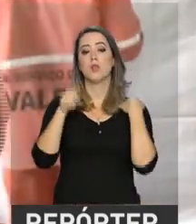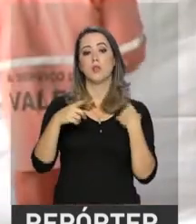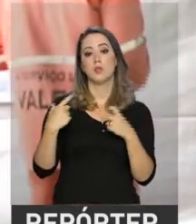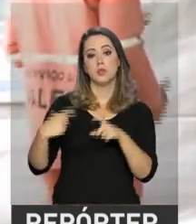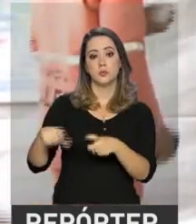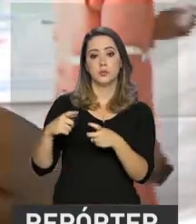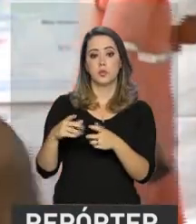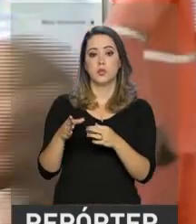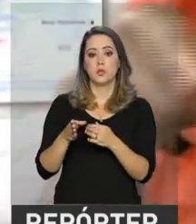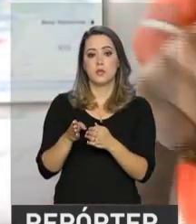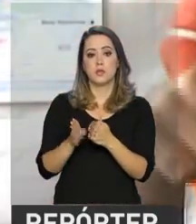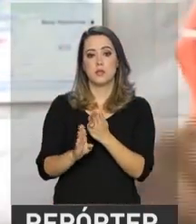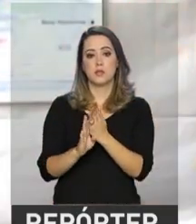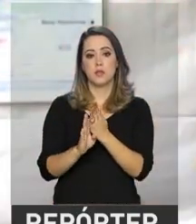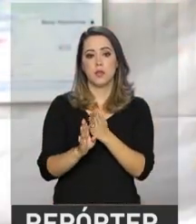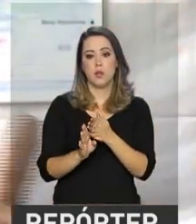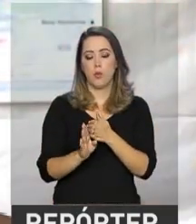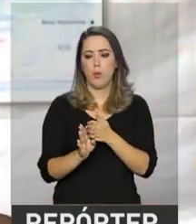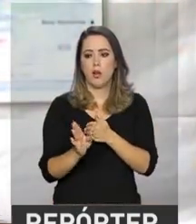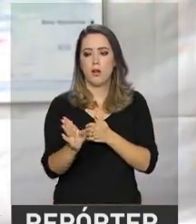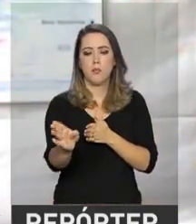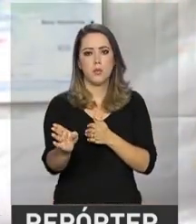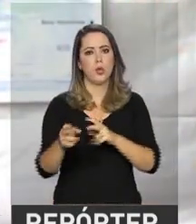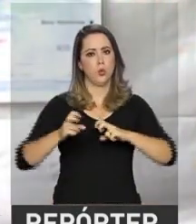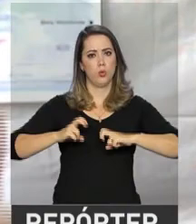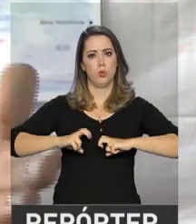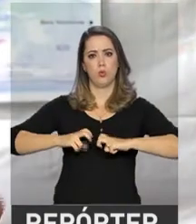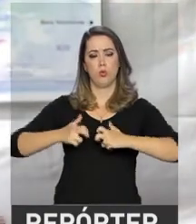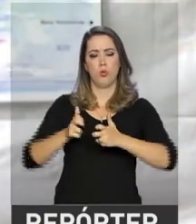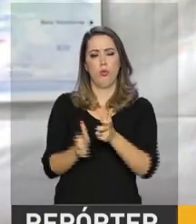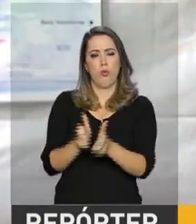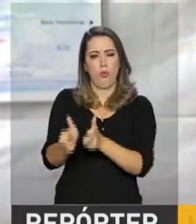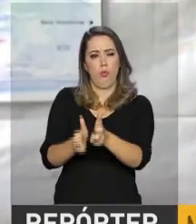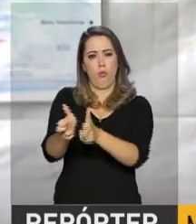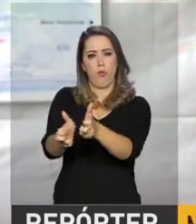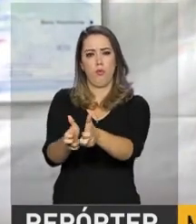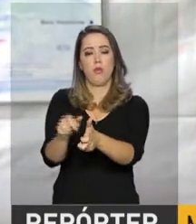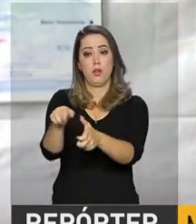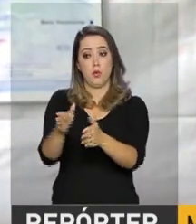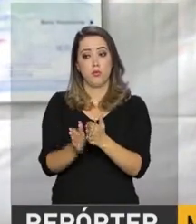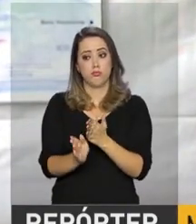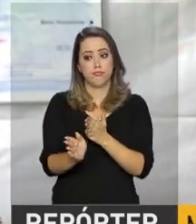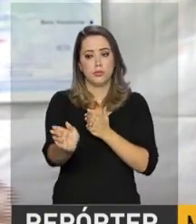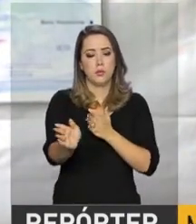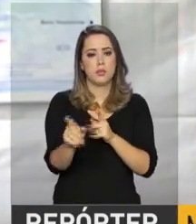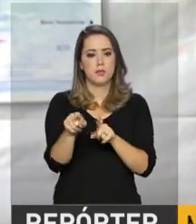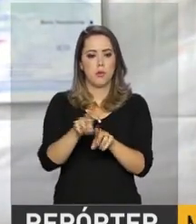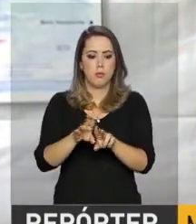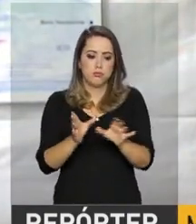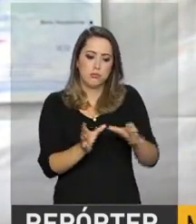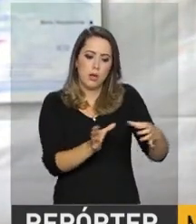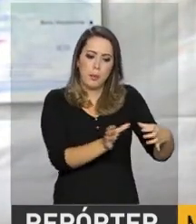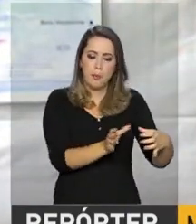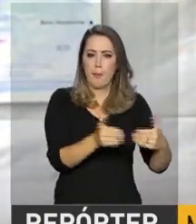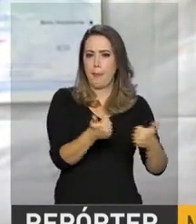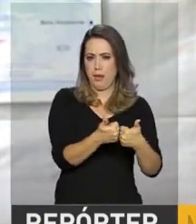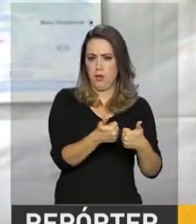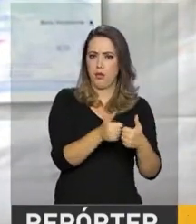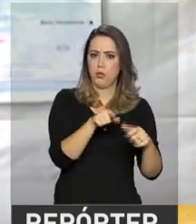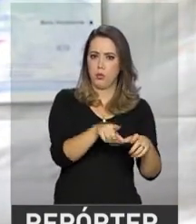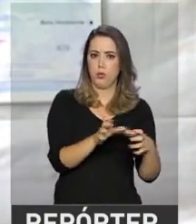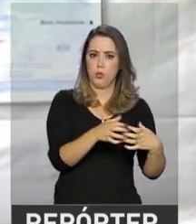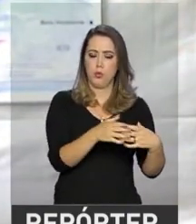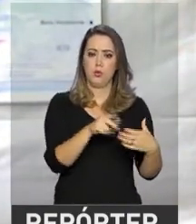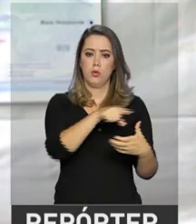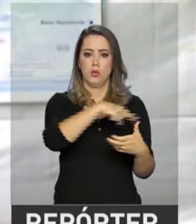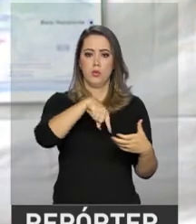a linha principal passa e é feito um desvio, e nesse desvio são instaladas as empresas produtoras de grãos, as